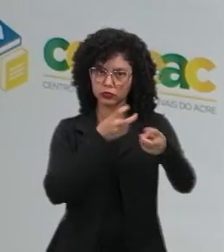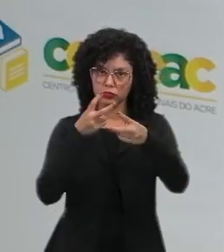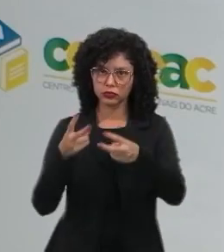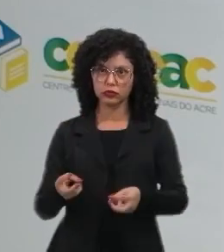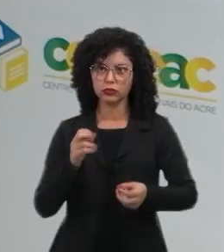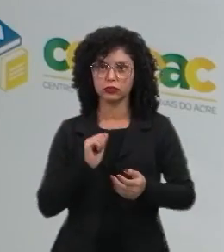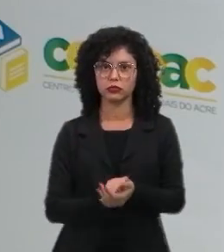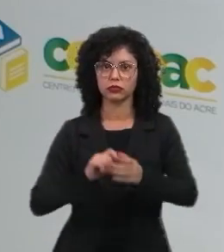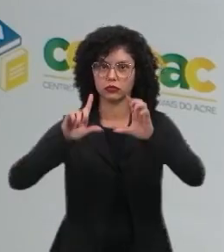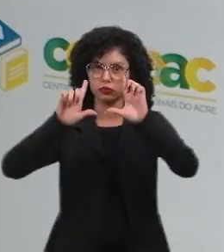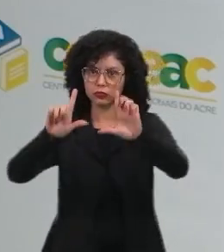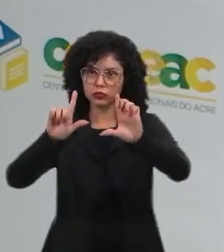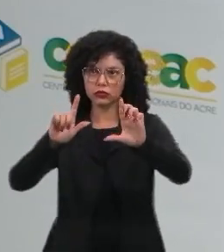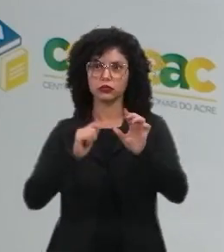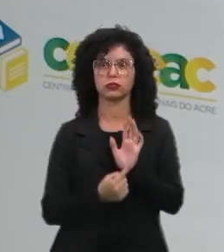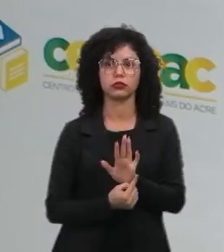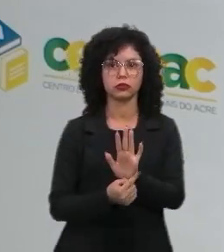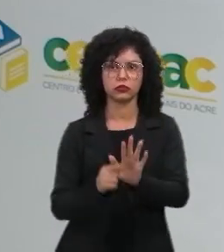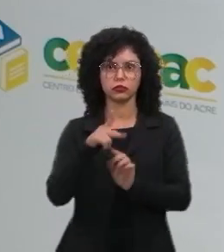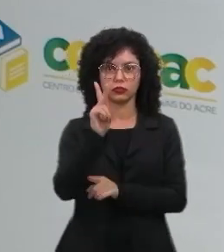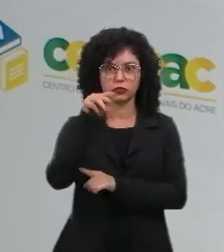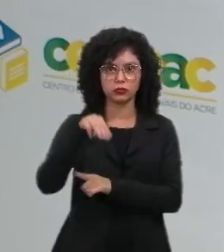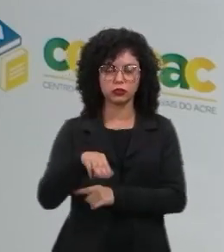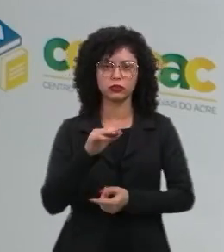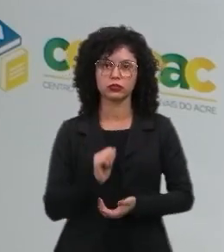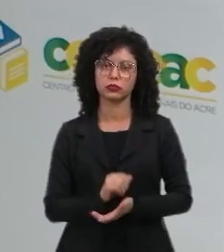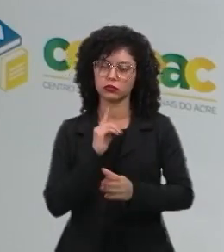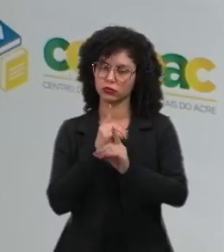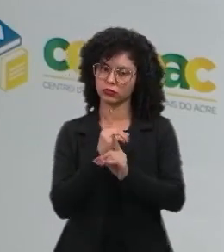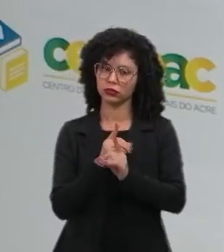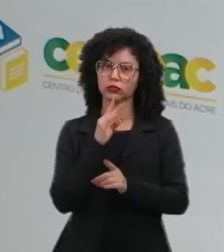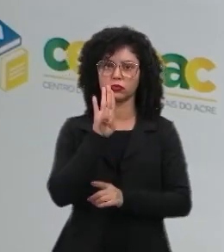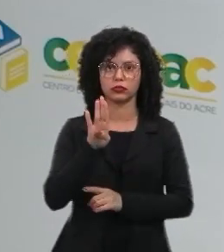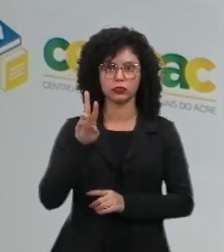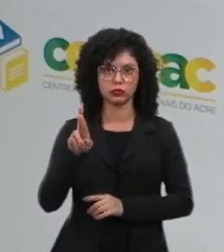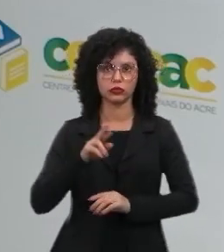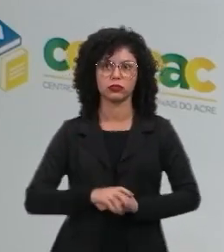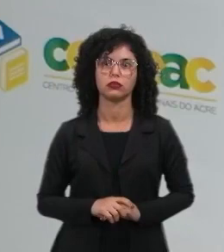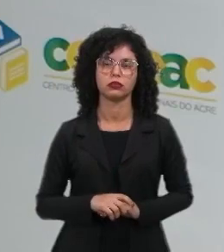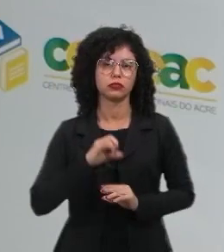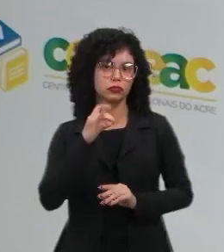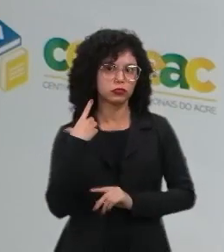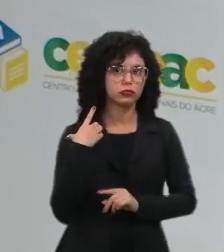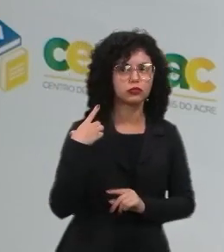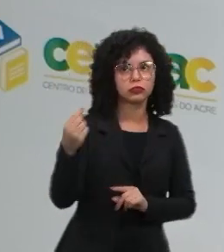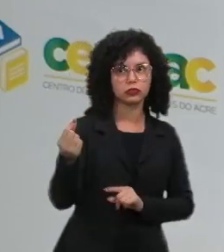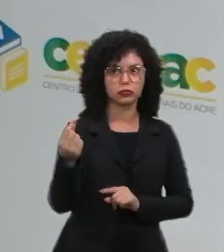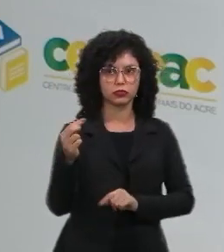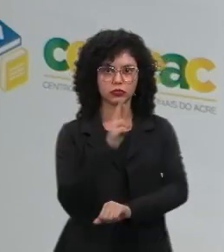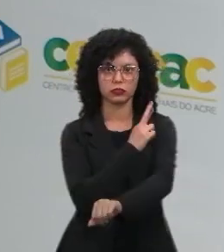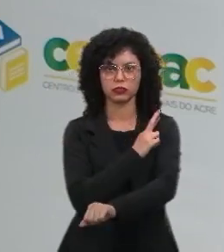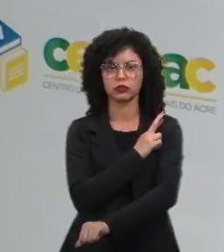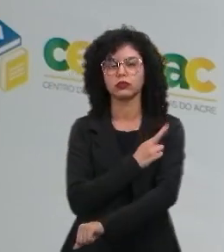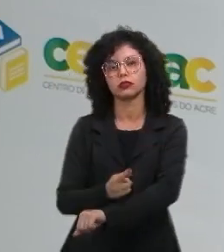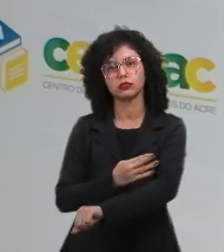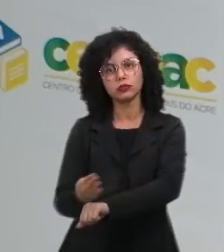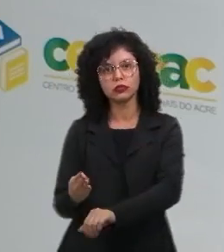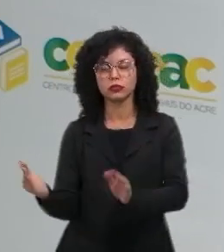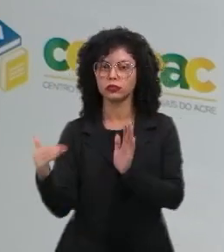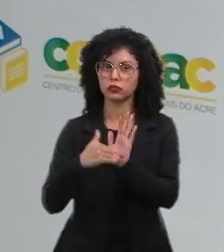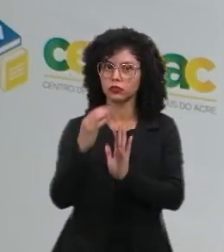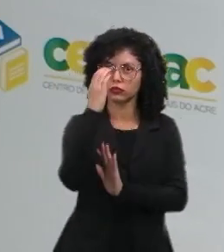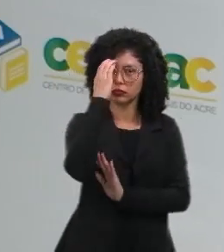as plaquinhas que representam a quilometragem em que se encontra aquela BR. Se você sai de Rio Branco para Cruzeiro do